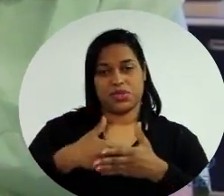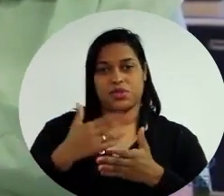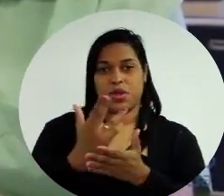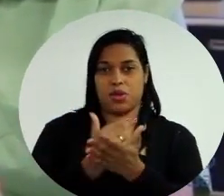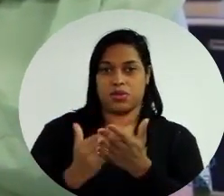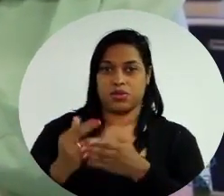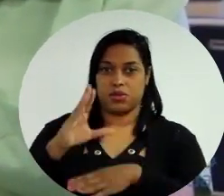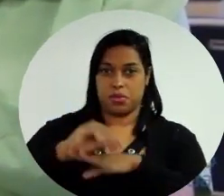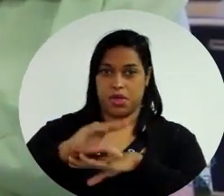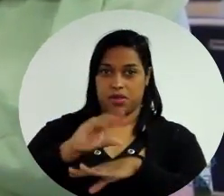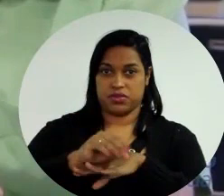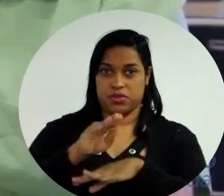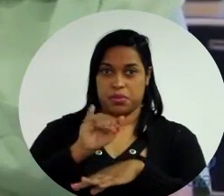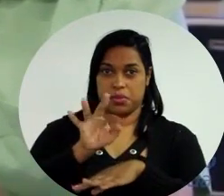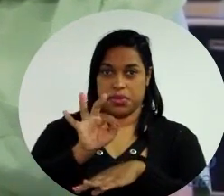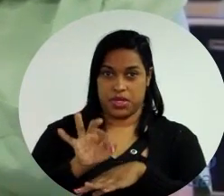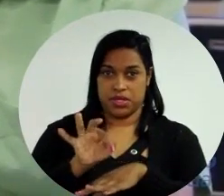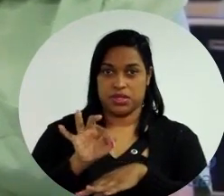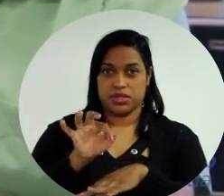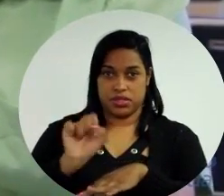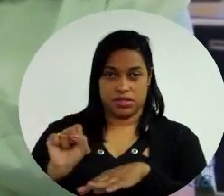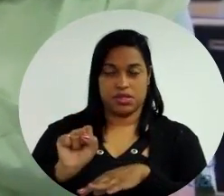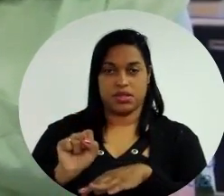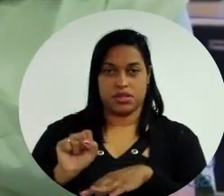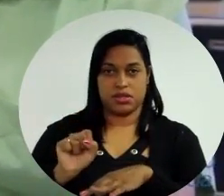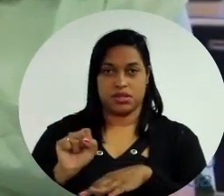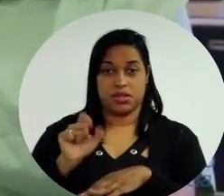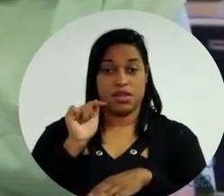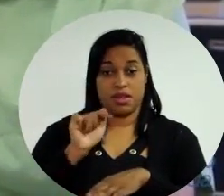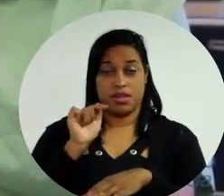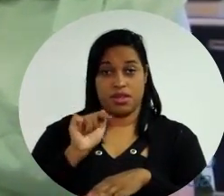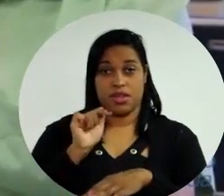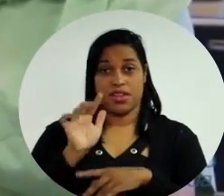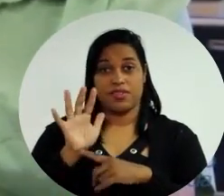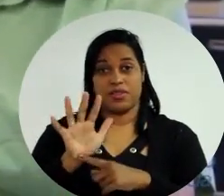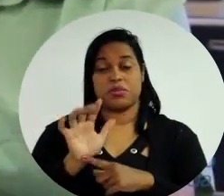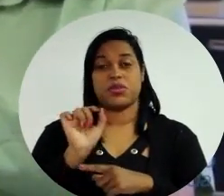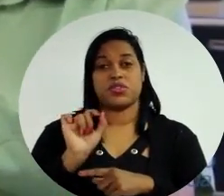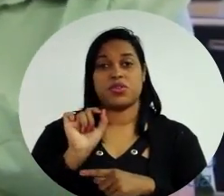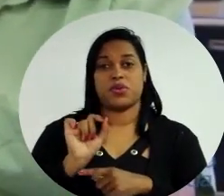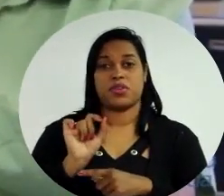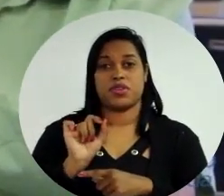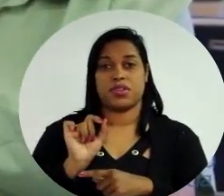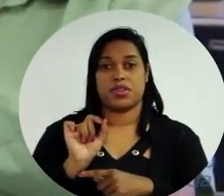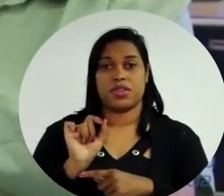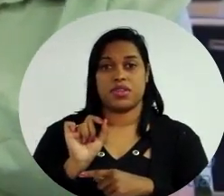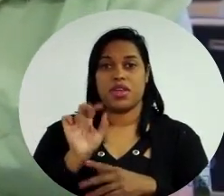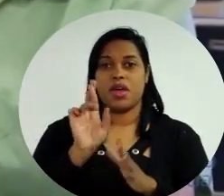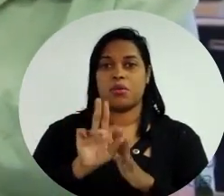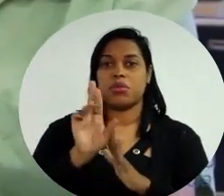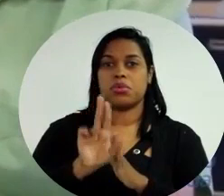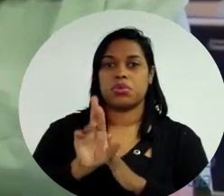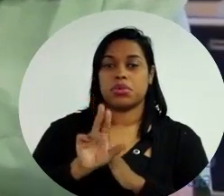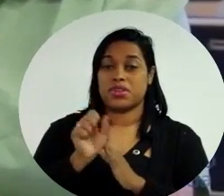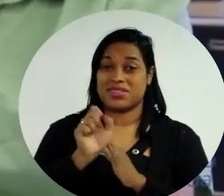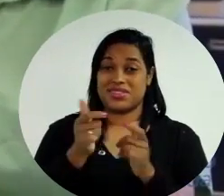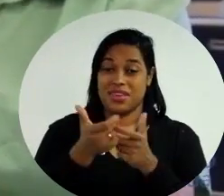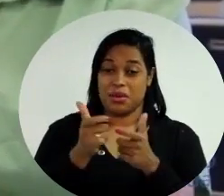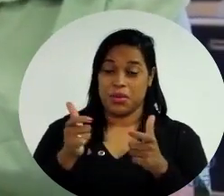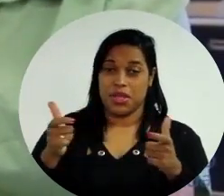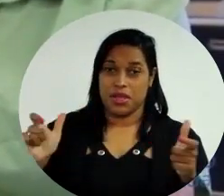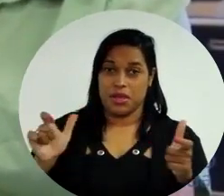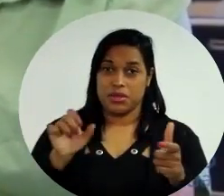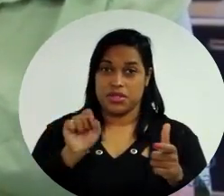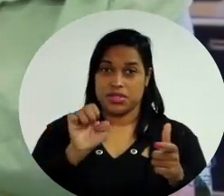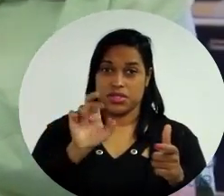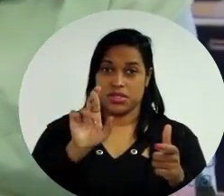imagem bitmap, numa imagem formada de bits, ela vai mostrar pequenos serrilhados. Se ampliarmos ainda mais